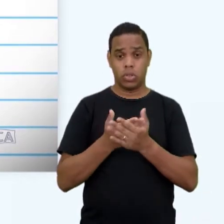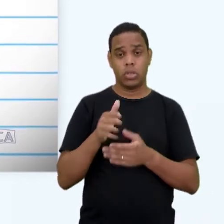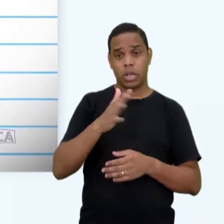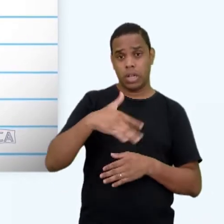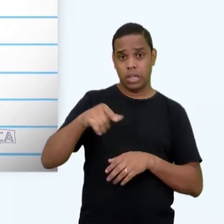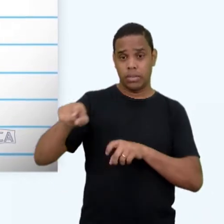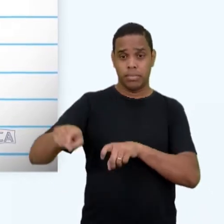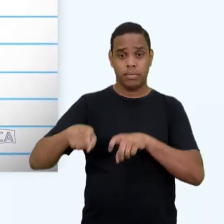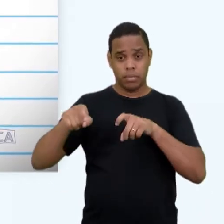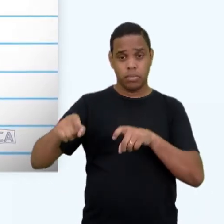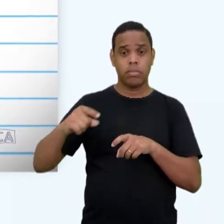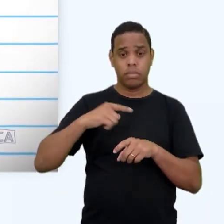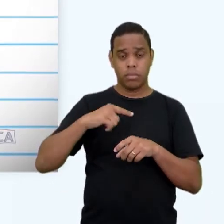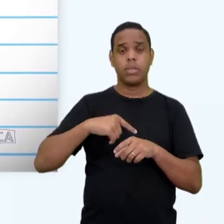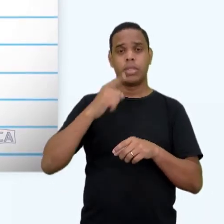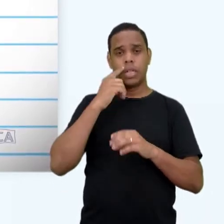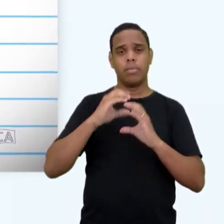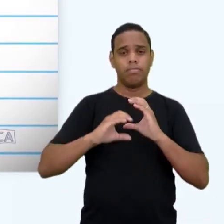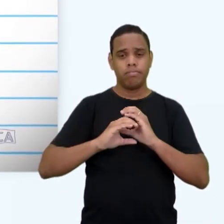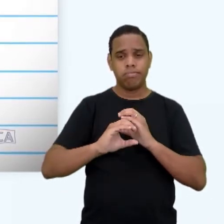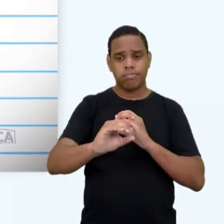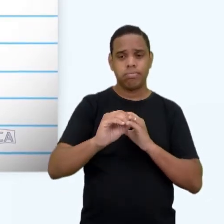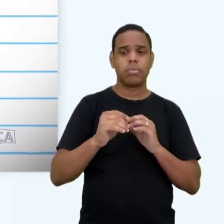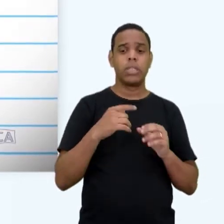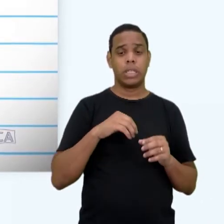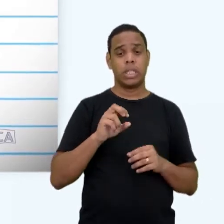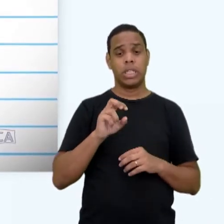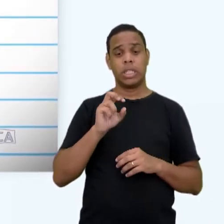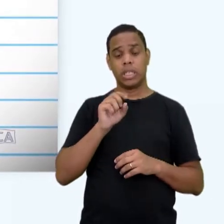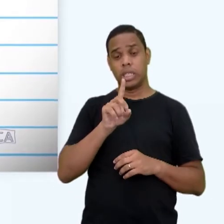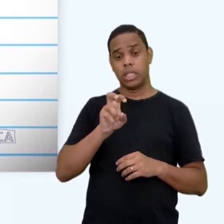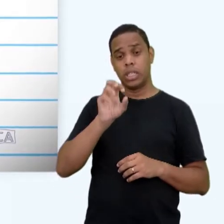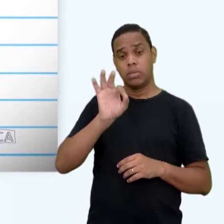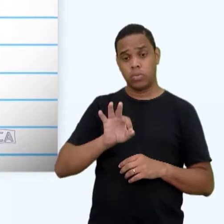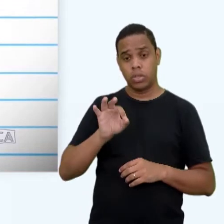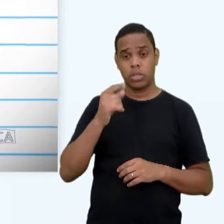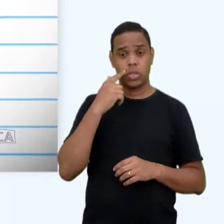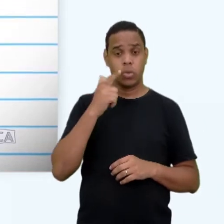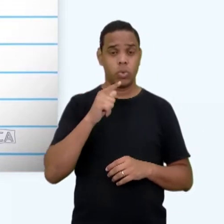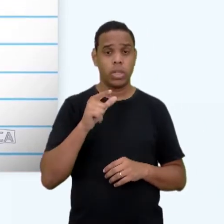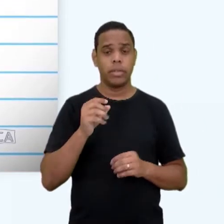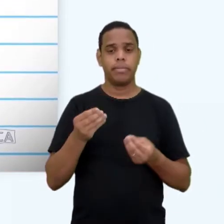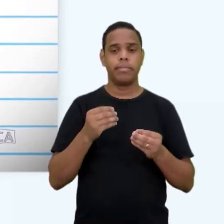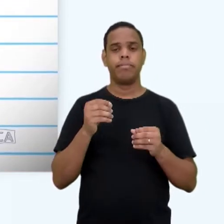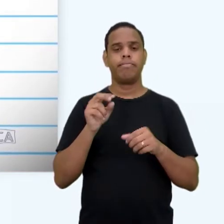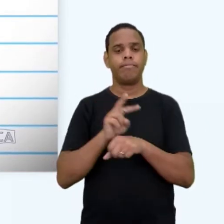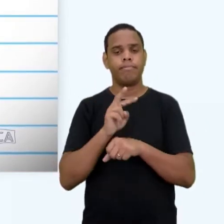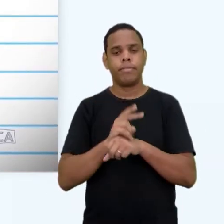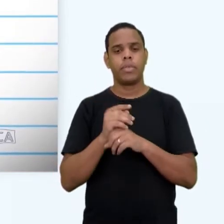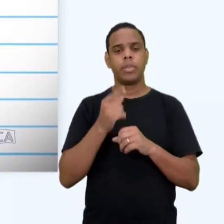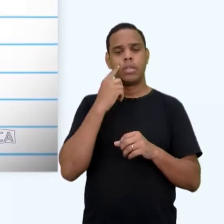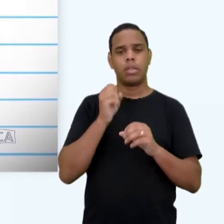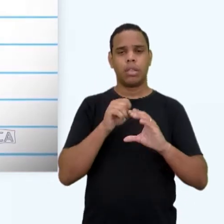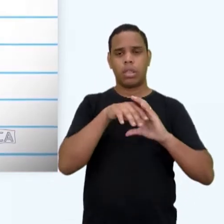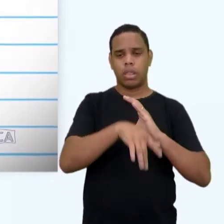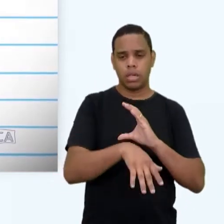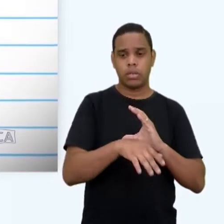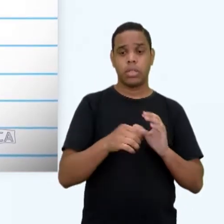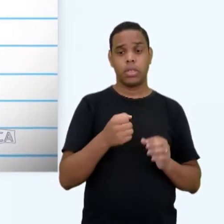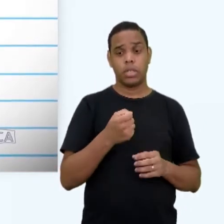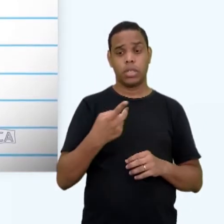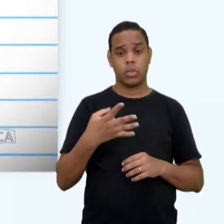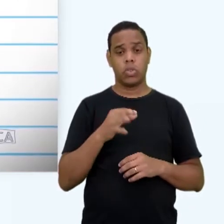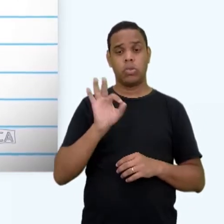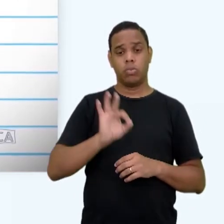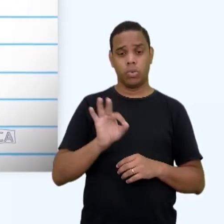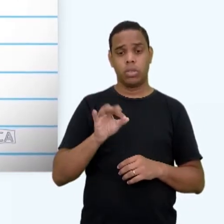rural contam com esgoto encanado, 15% não tem nenhum tipo de estrutura para lidar com os resíduos e